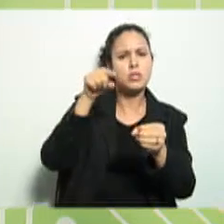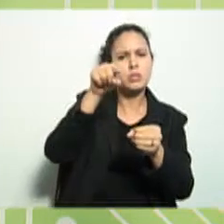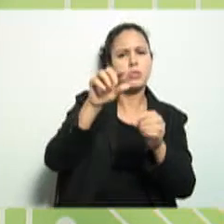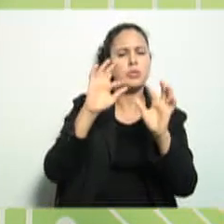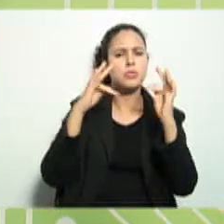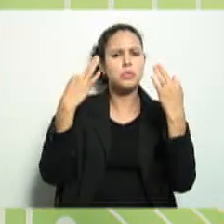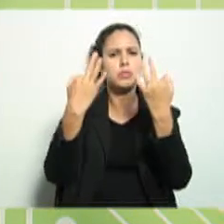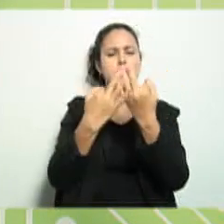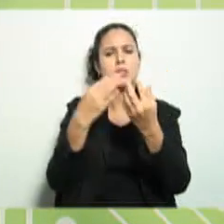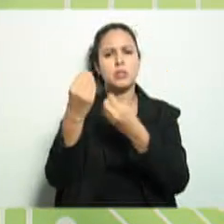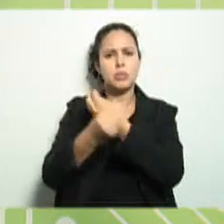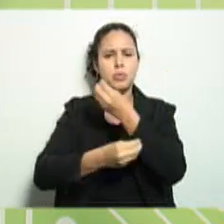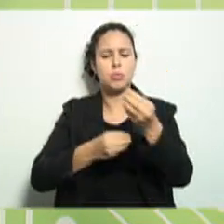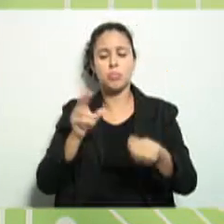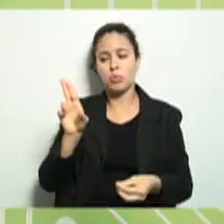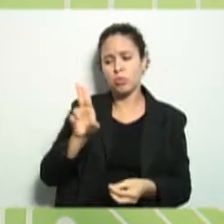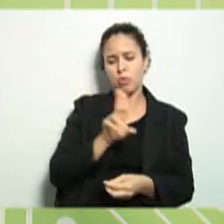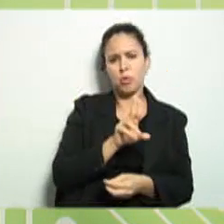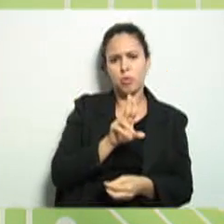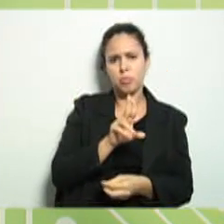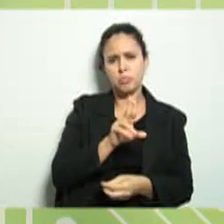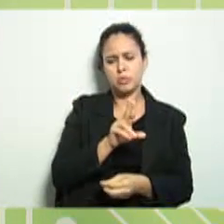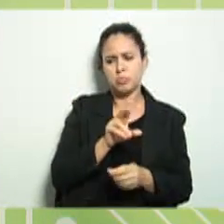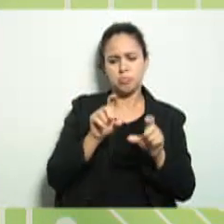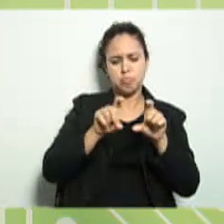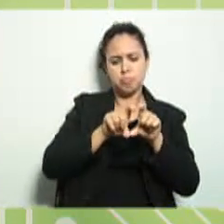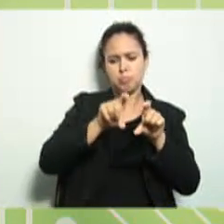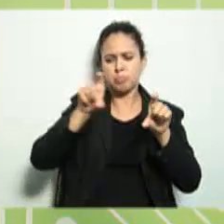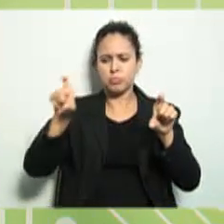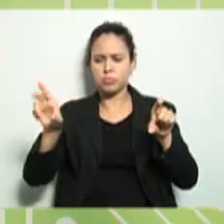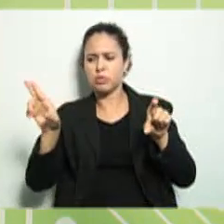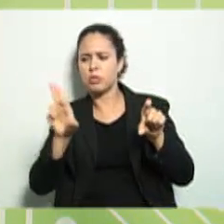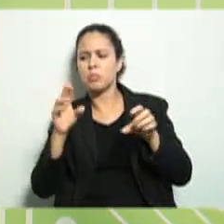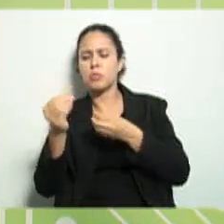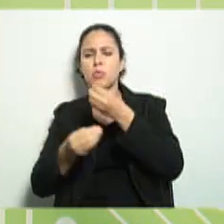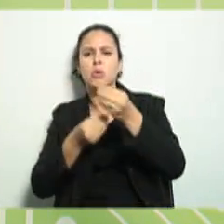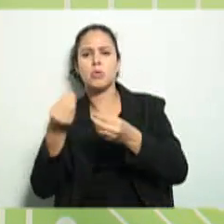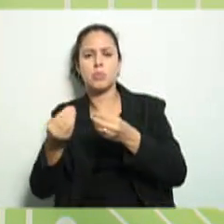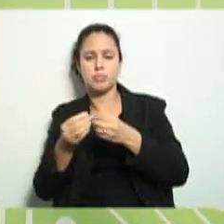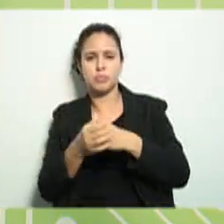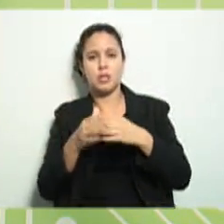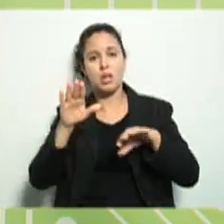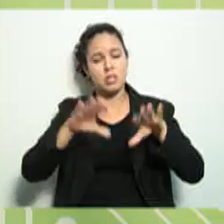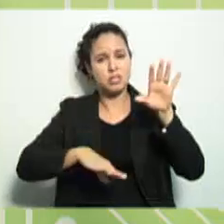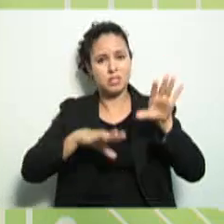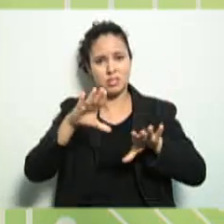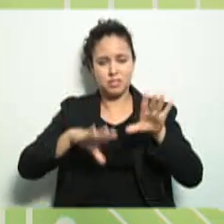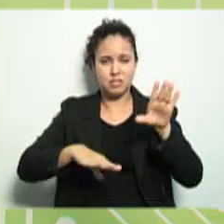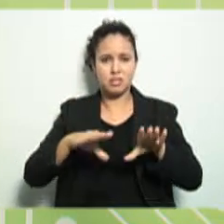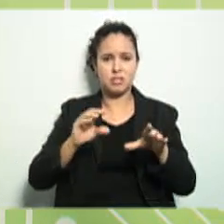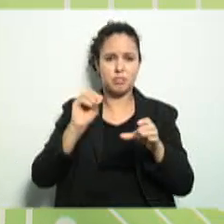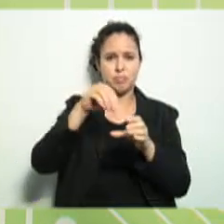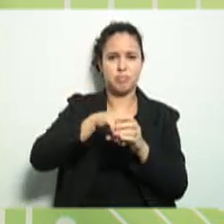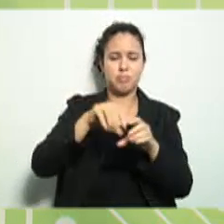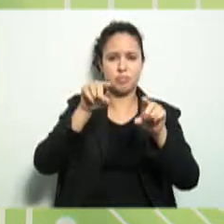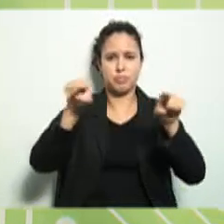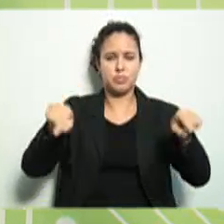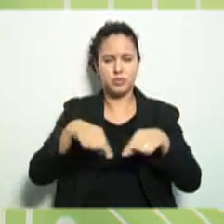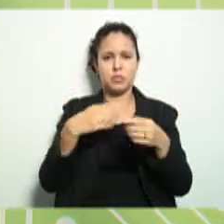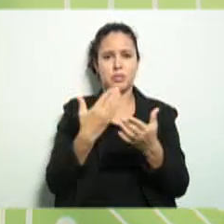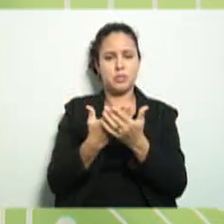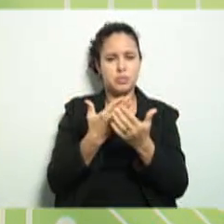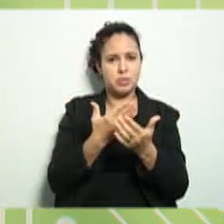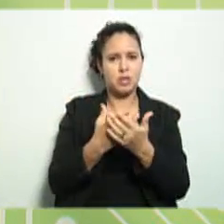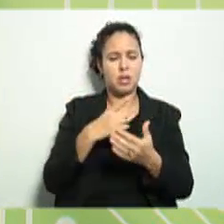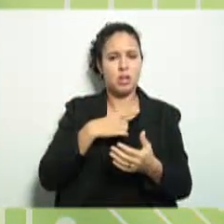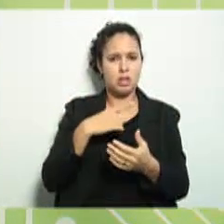reparem nos sobrenomes. É muito interessante, às vezes, na nossa turma, nós temos sobrenomes tão diferentes quando você vai ver uma